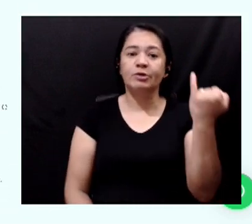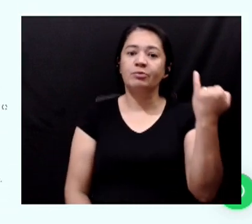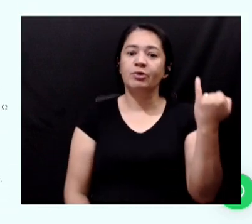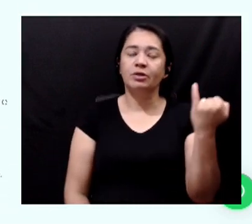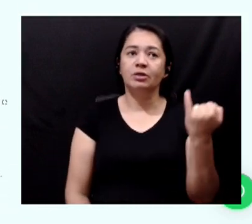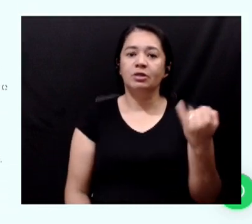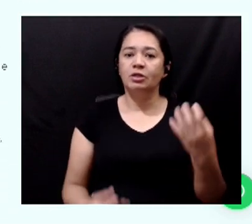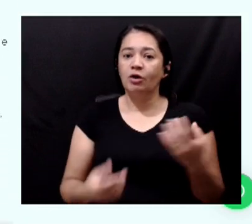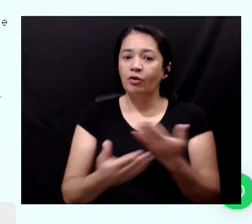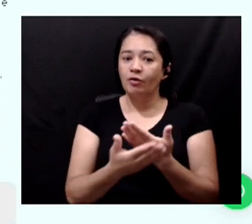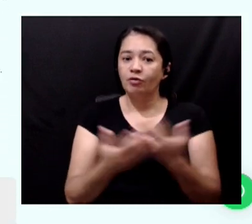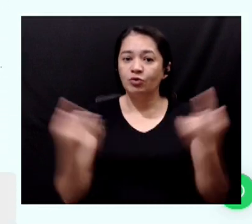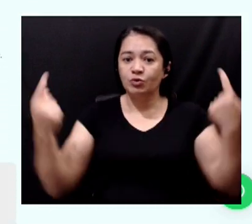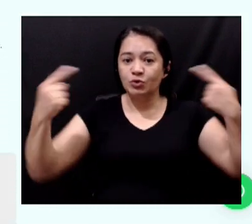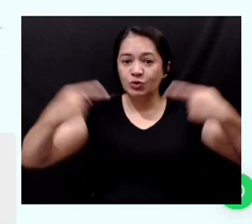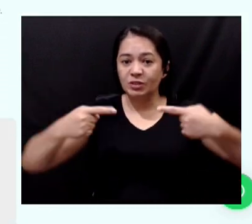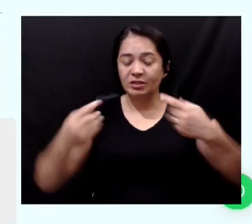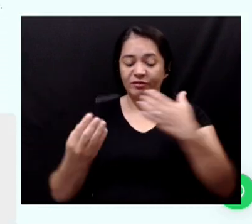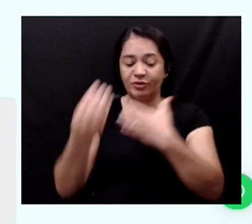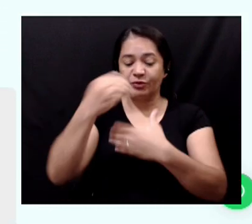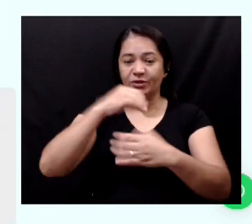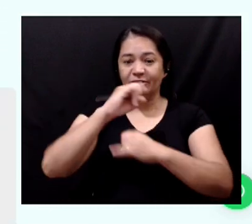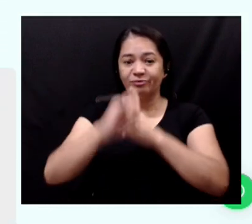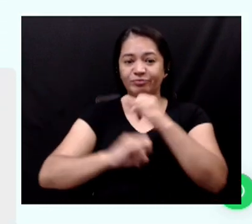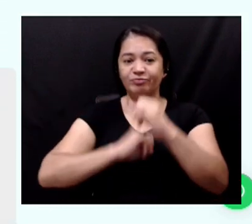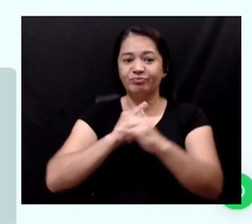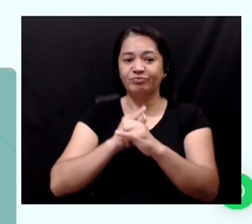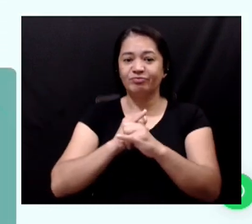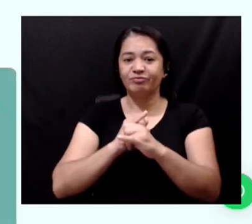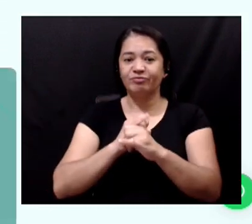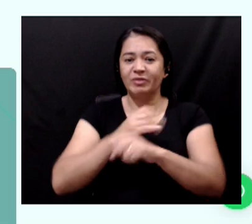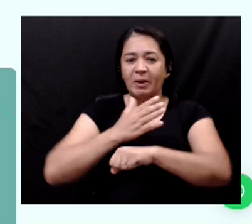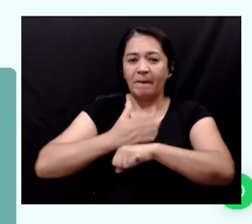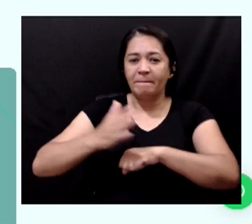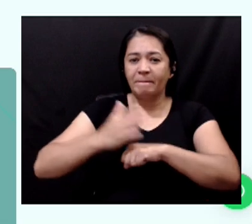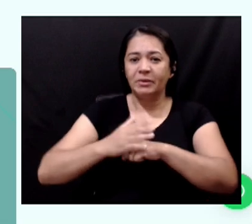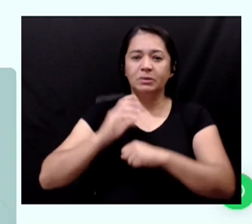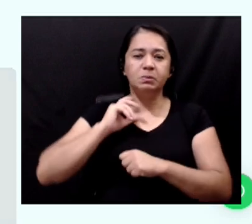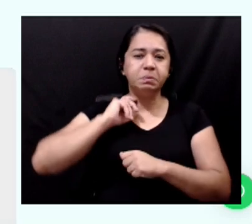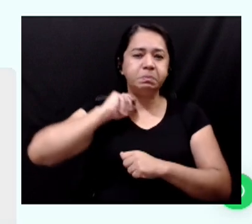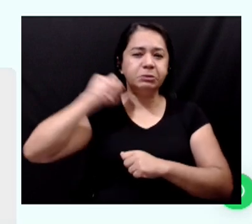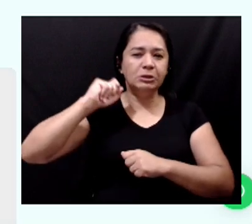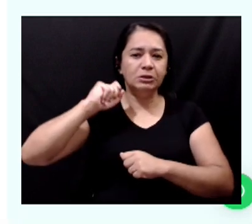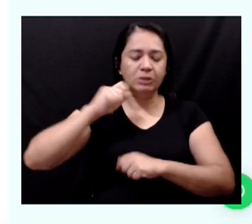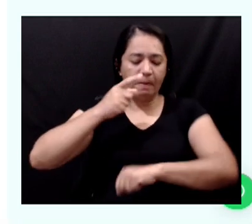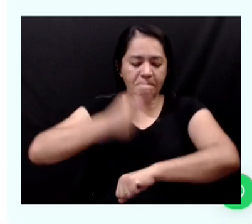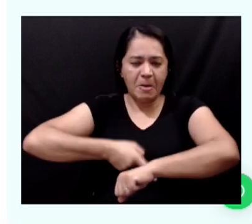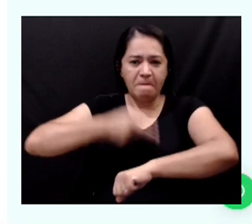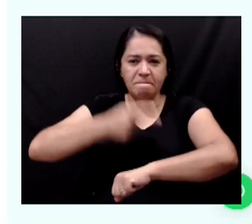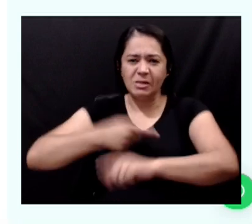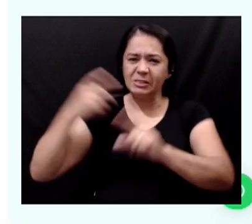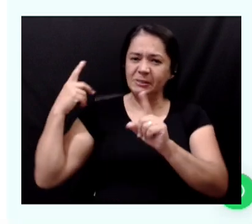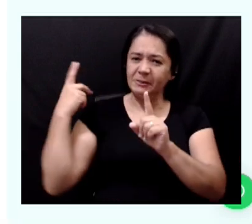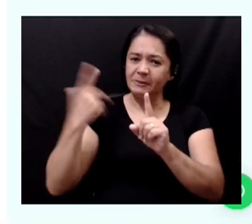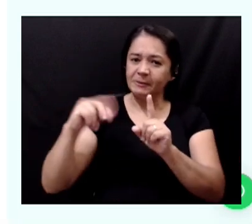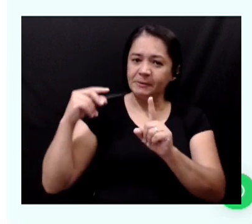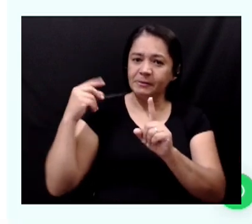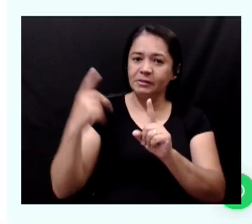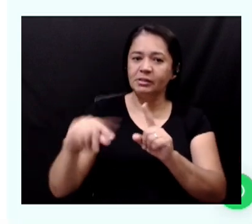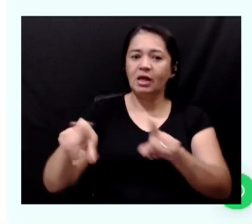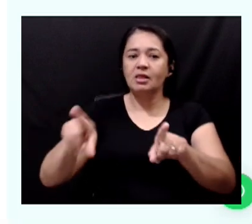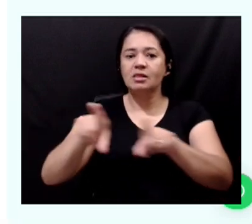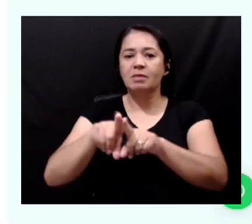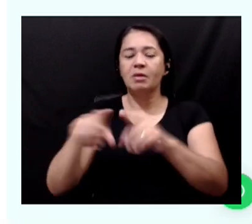na internet levam a práticas de sufocamento, autolesão, agressão, né. E é importante, olha só,